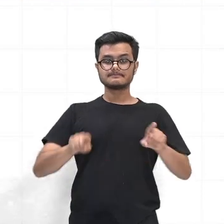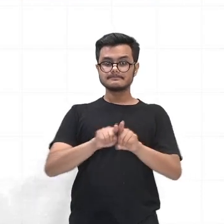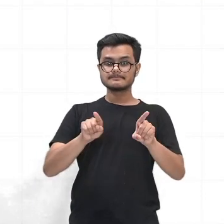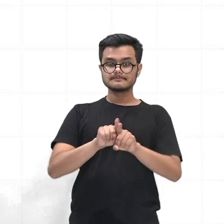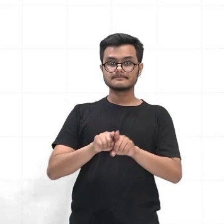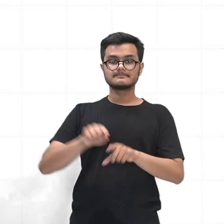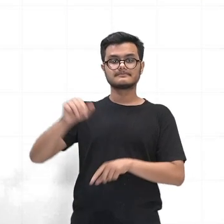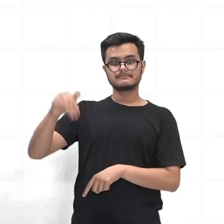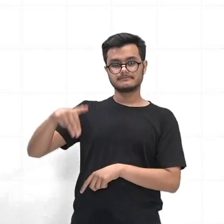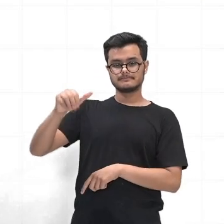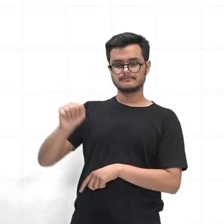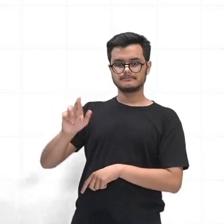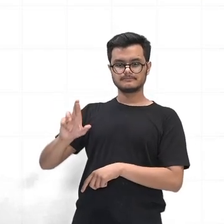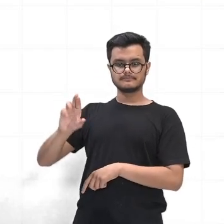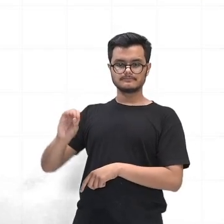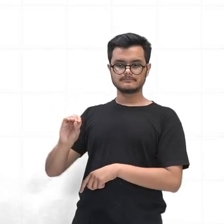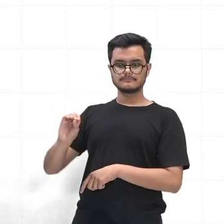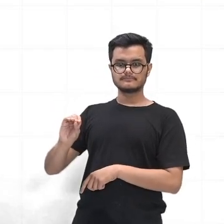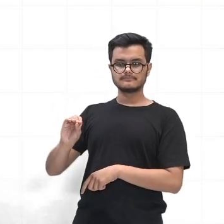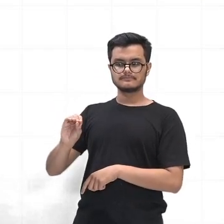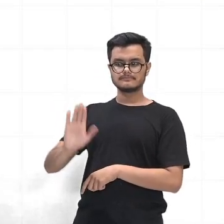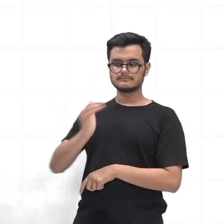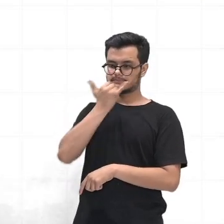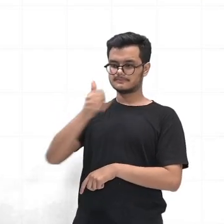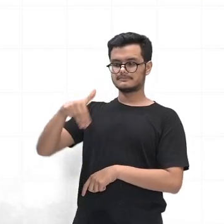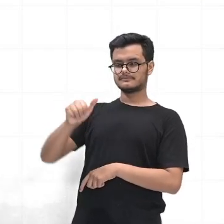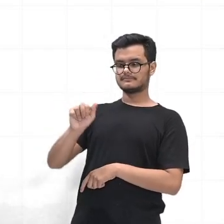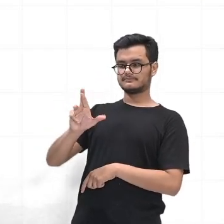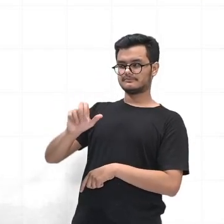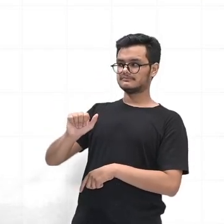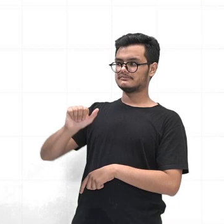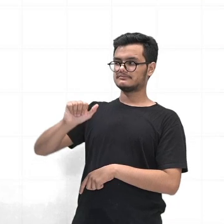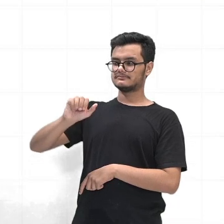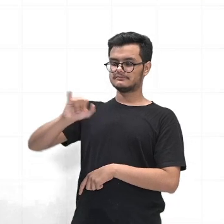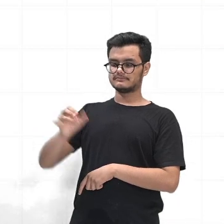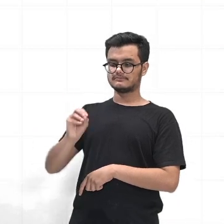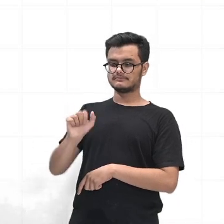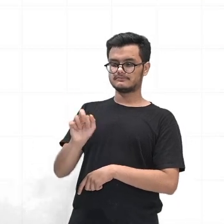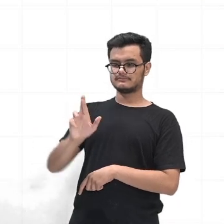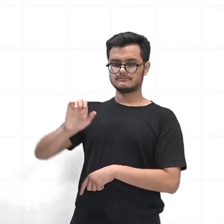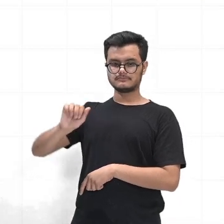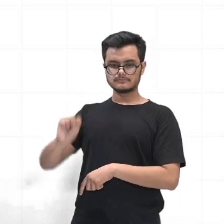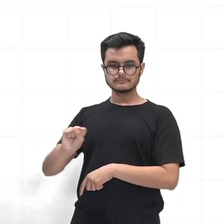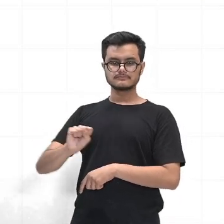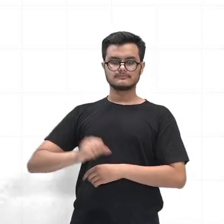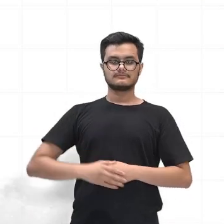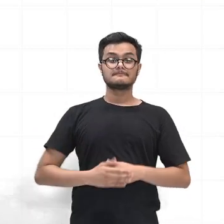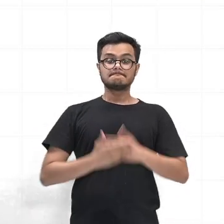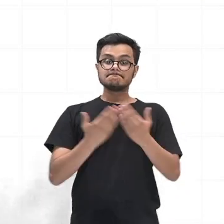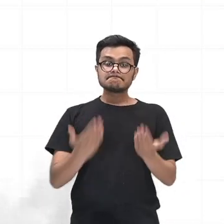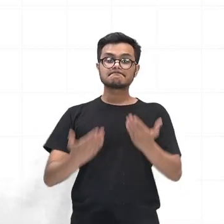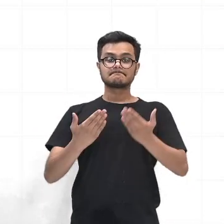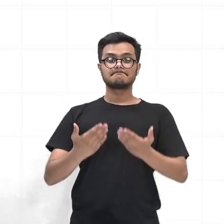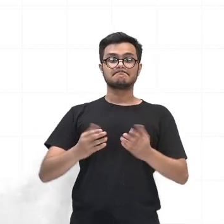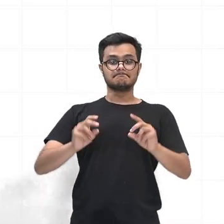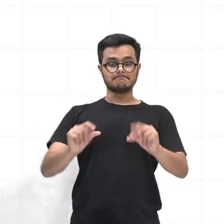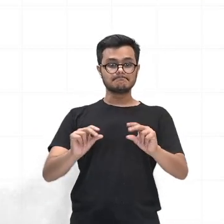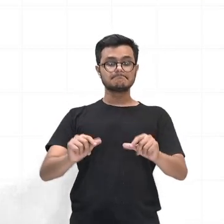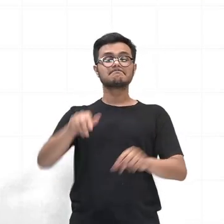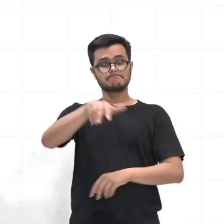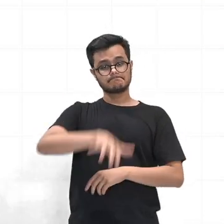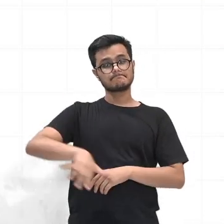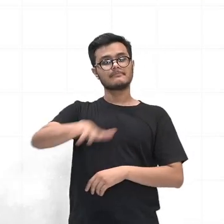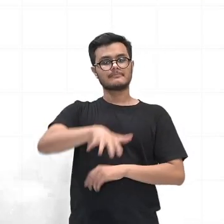povos marajoaras, olha só. Os marajoaras foram uma antiga civilização indígena que habitou a ilha do